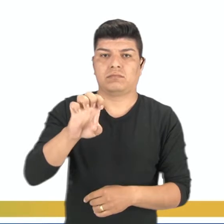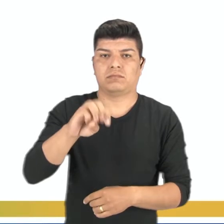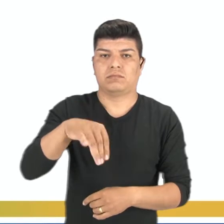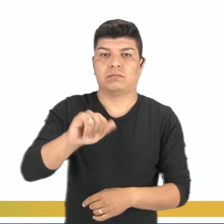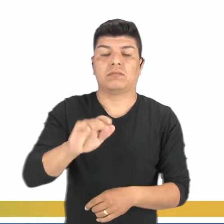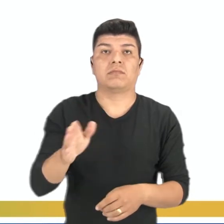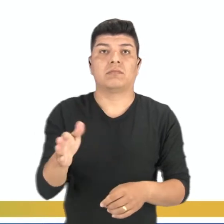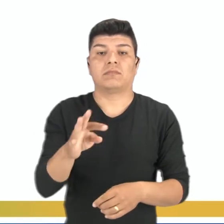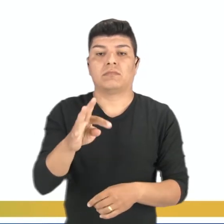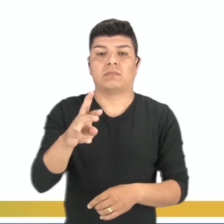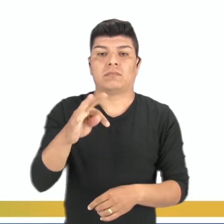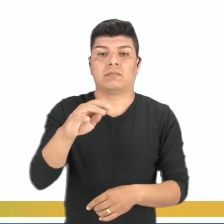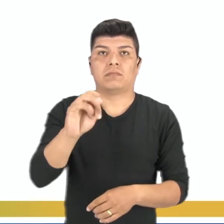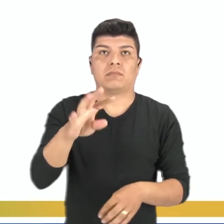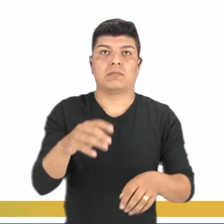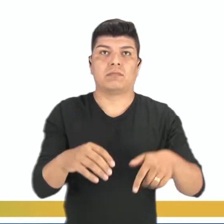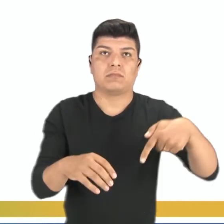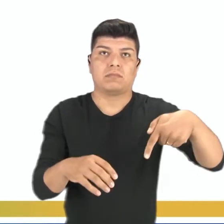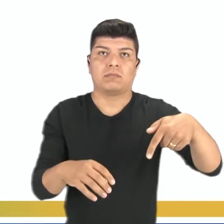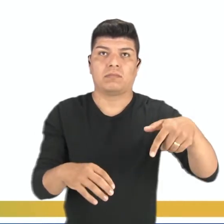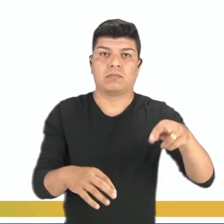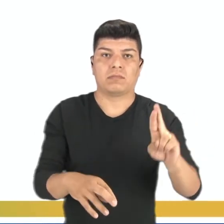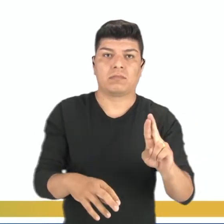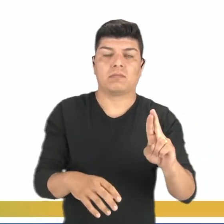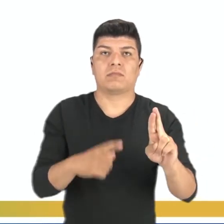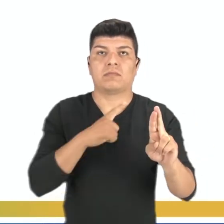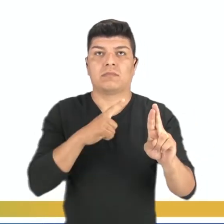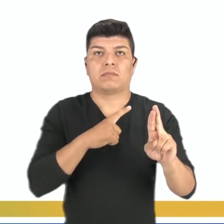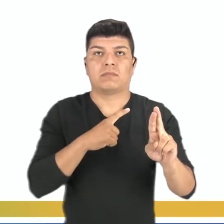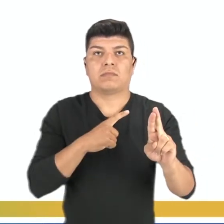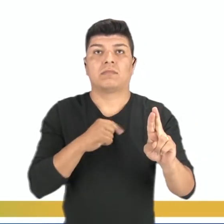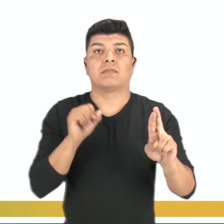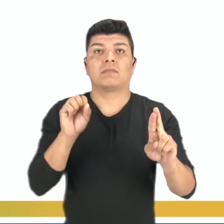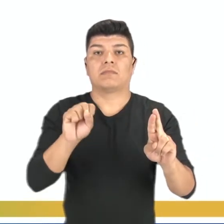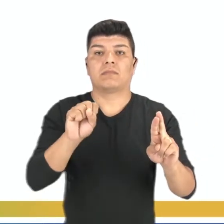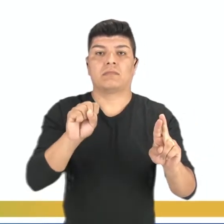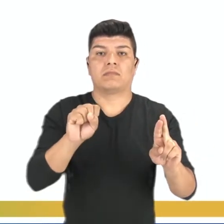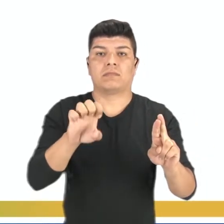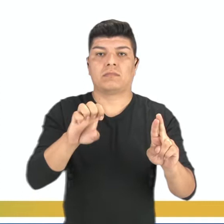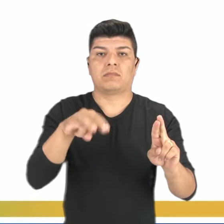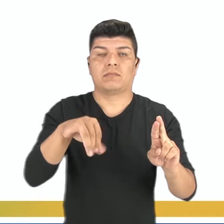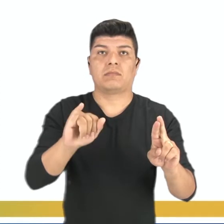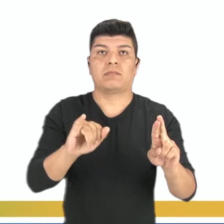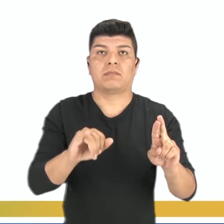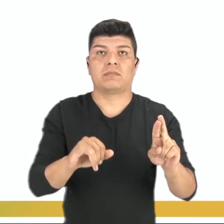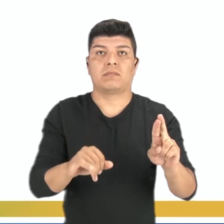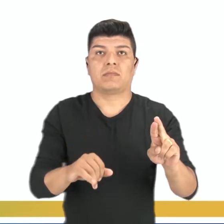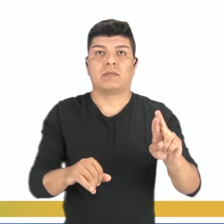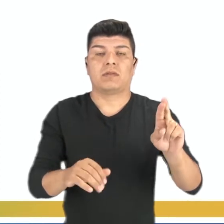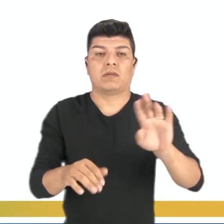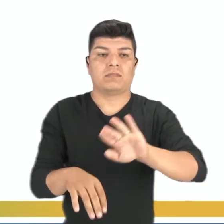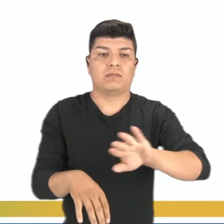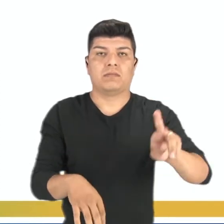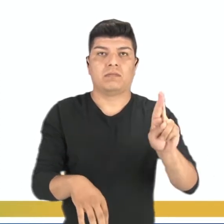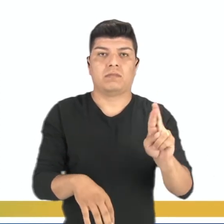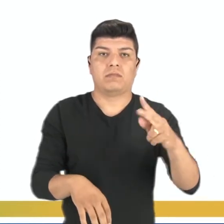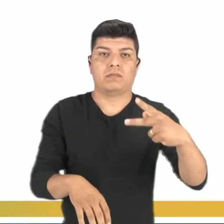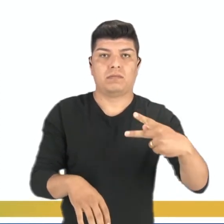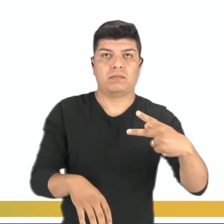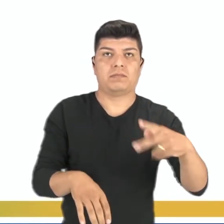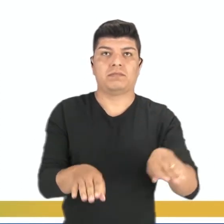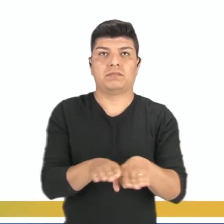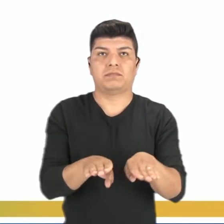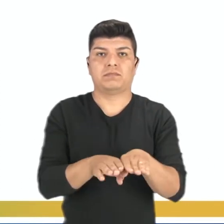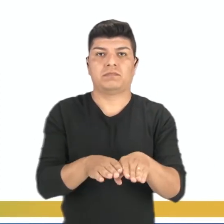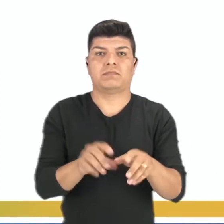PQ, a semirreta QR e a semirreta RP ou PR.